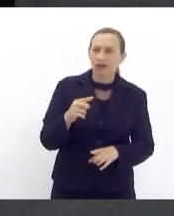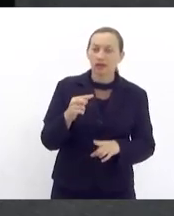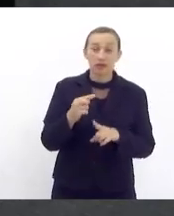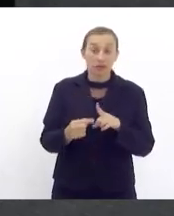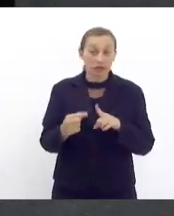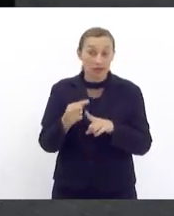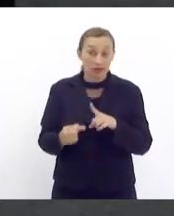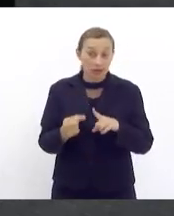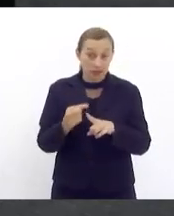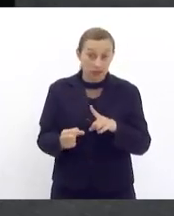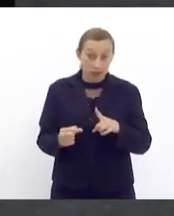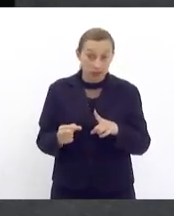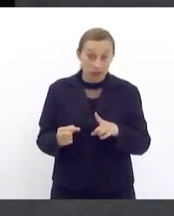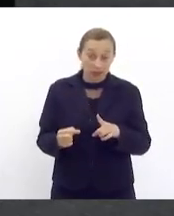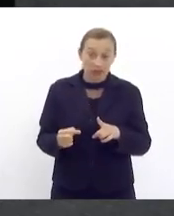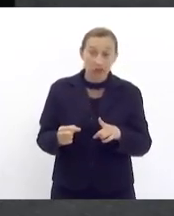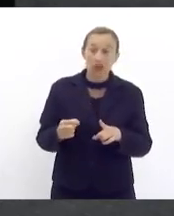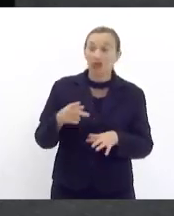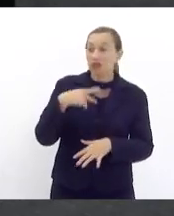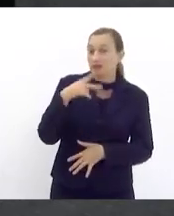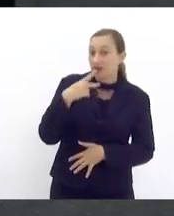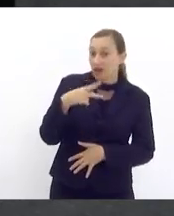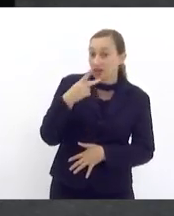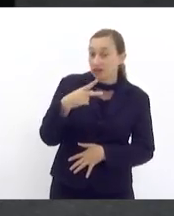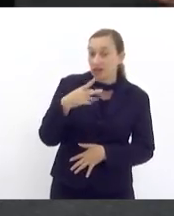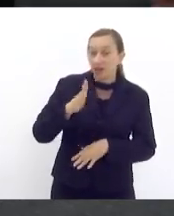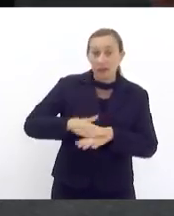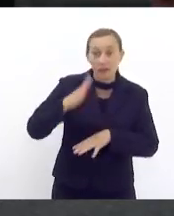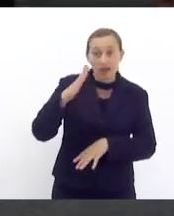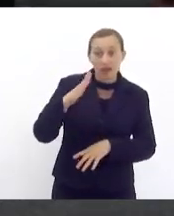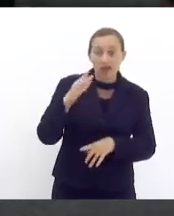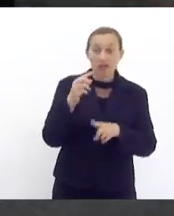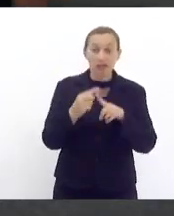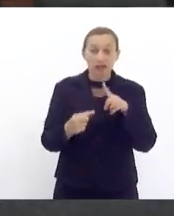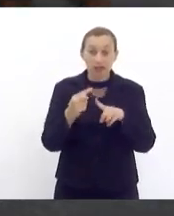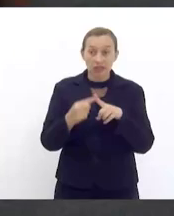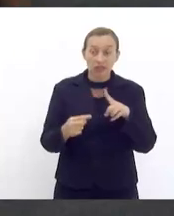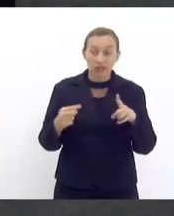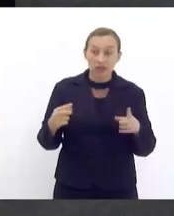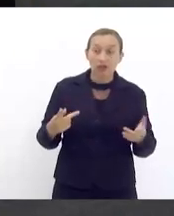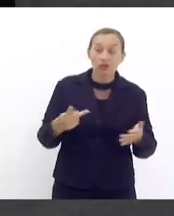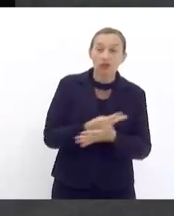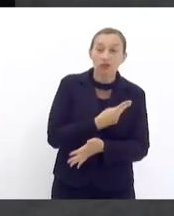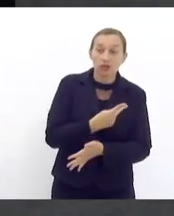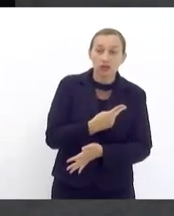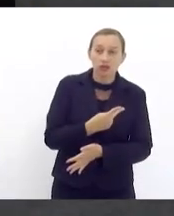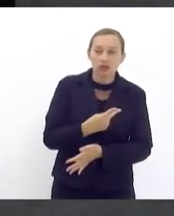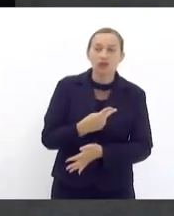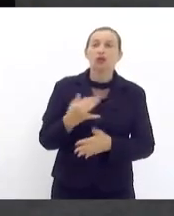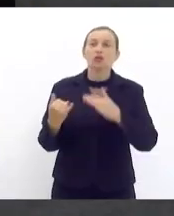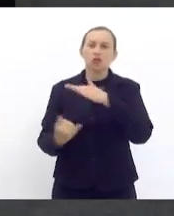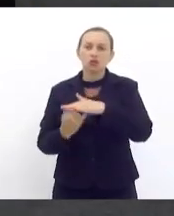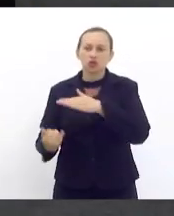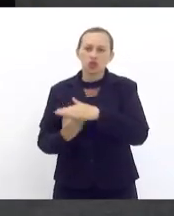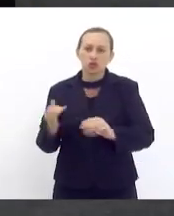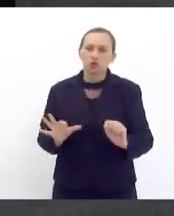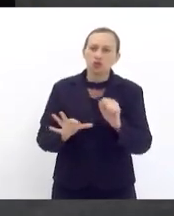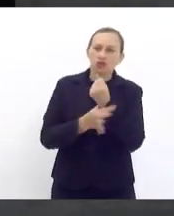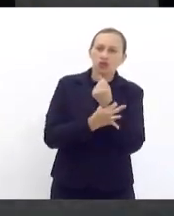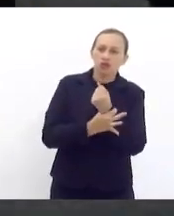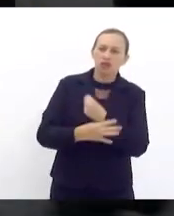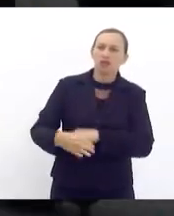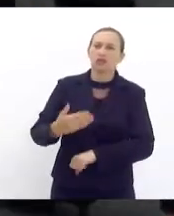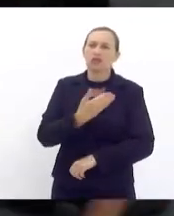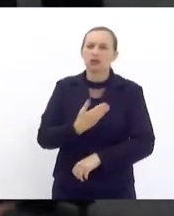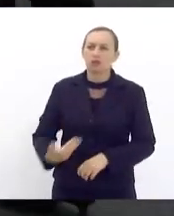ocorrências 90 a gente tá falando de mais da metade ocorrências computadas pelo Instituto de segurança pública